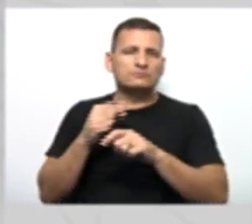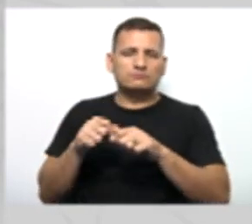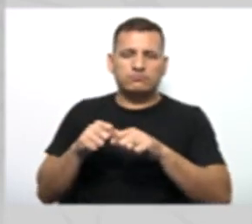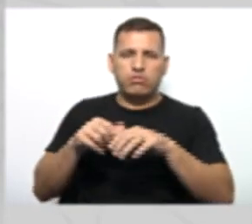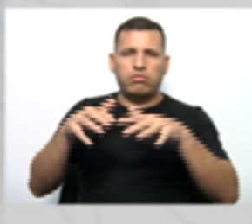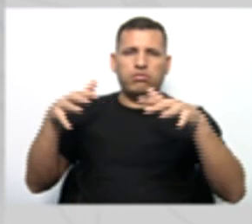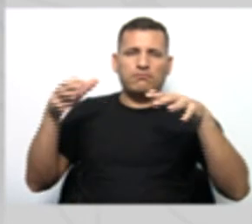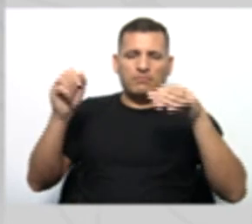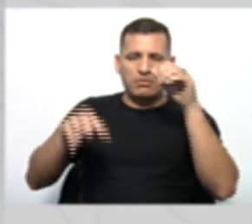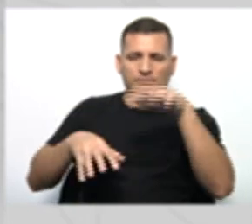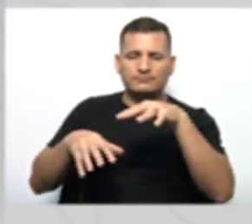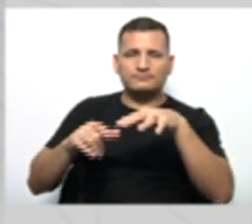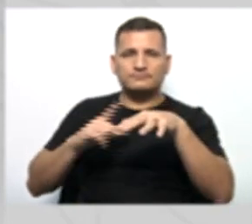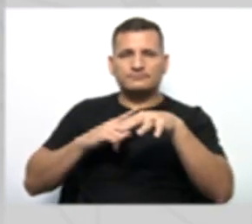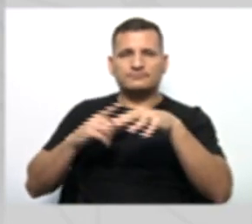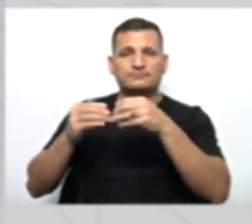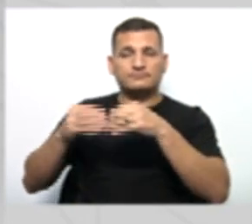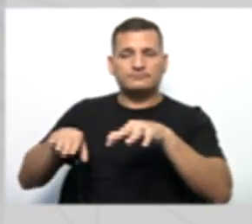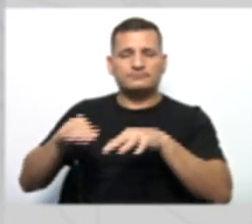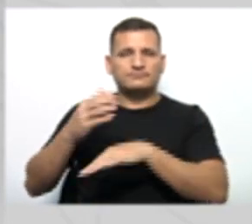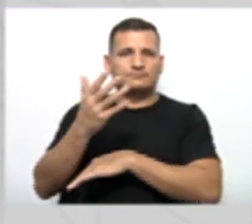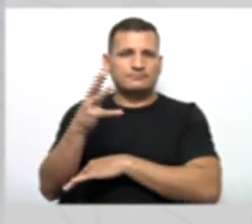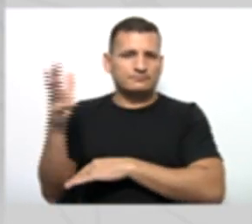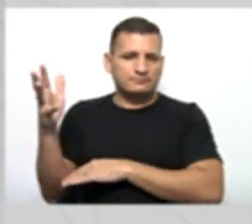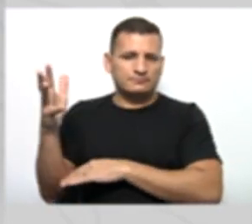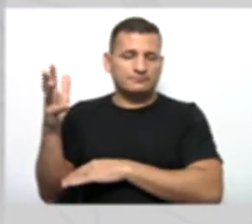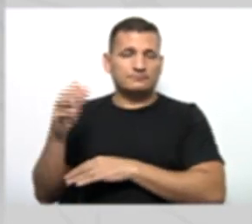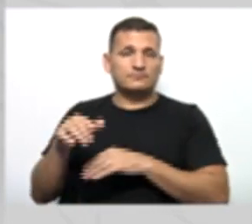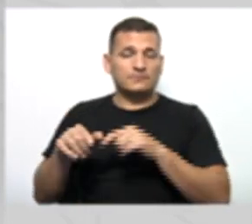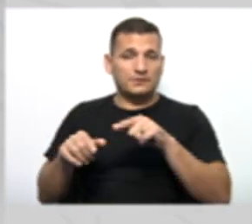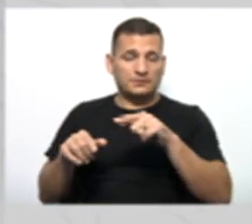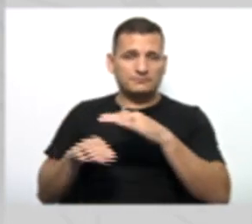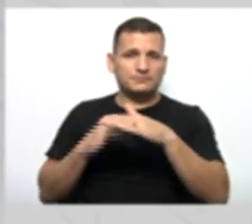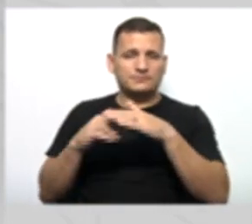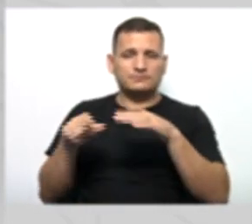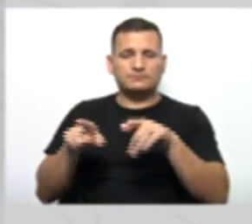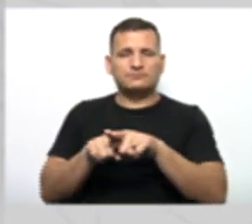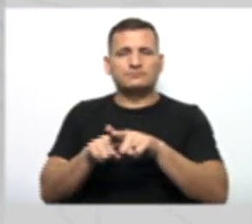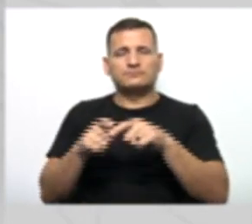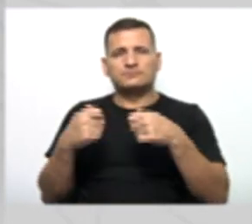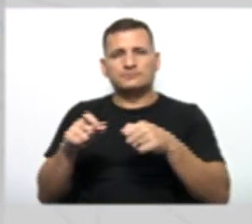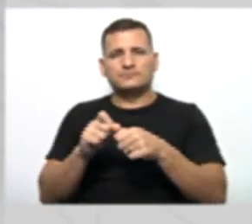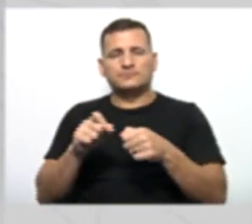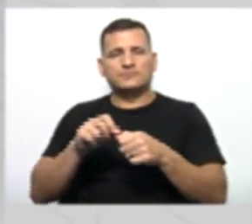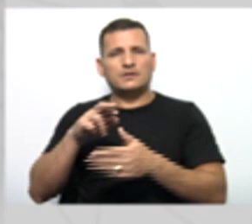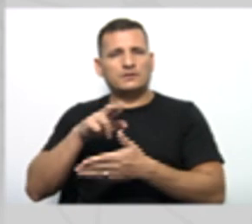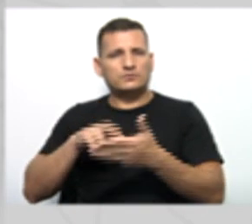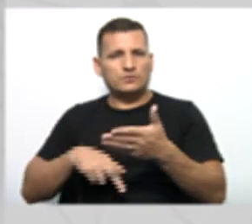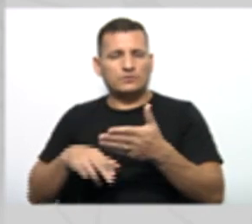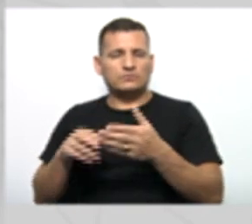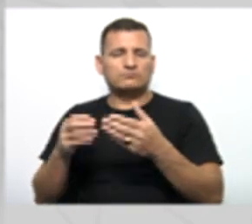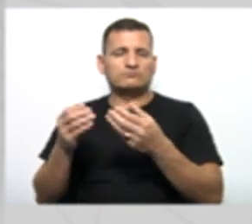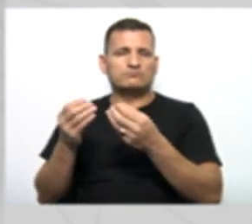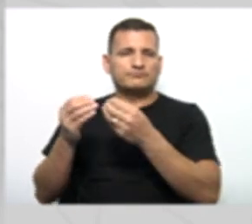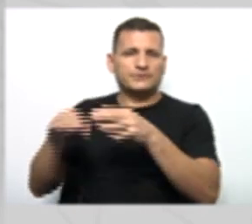enorme sobre o meio ambiente. Para isso, ela também deve elaborar um relatório de impacto ambiental, o